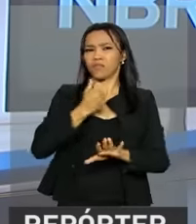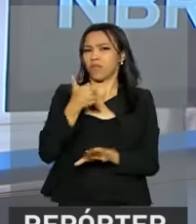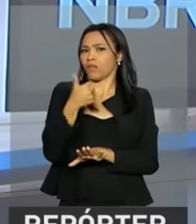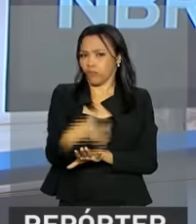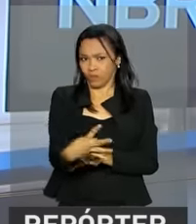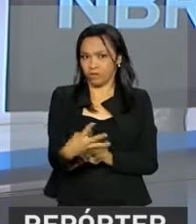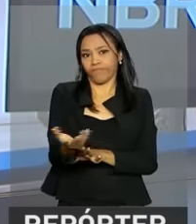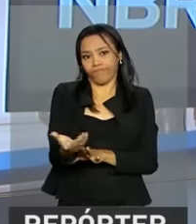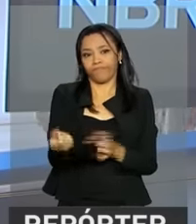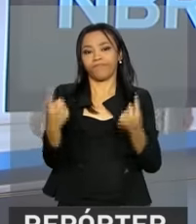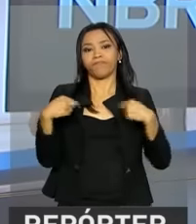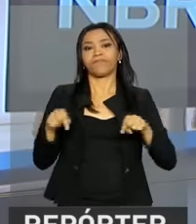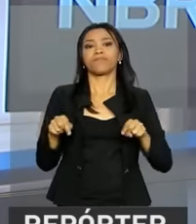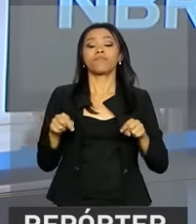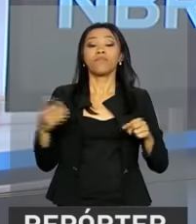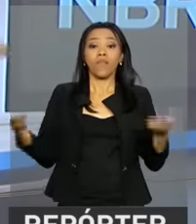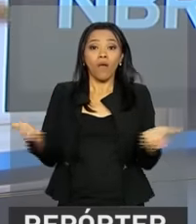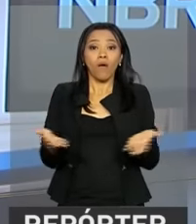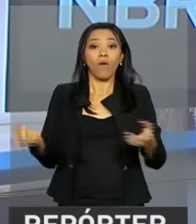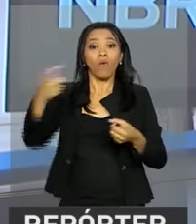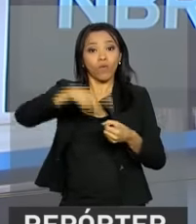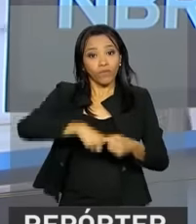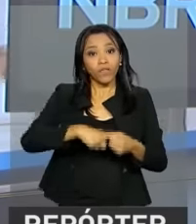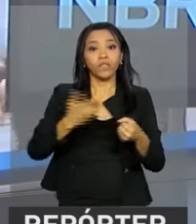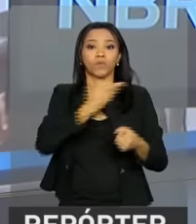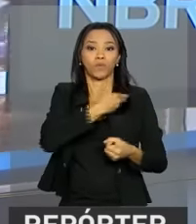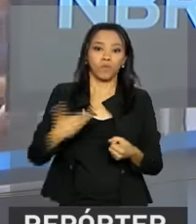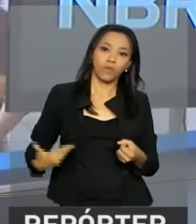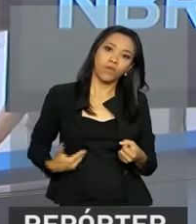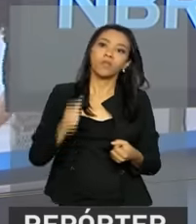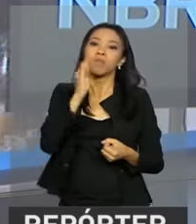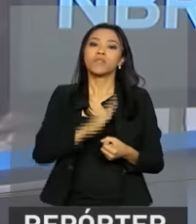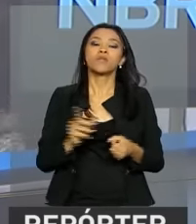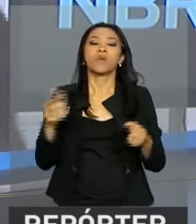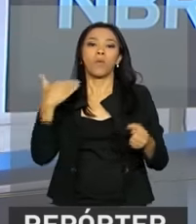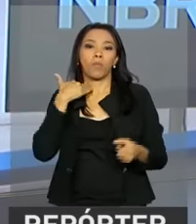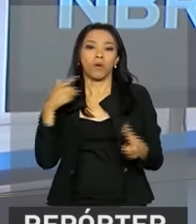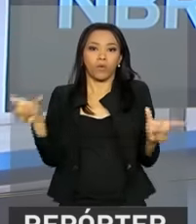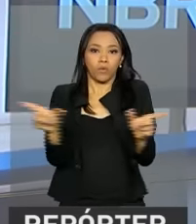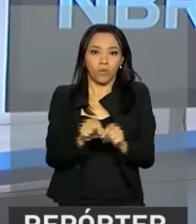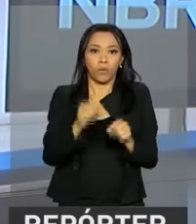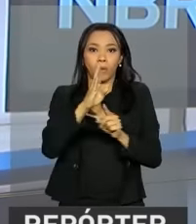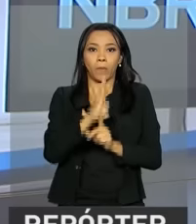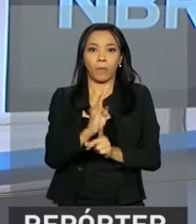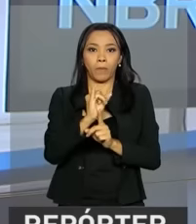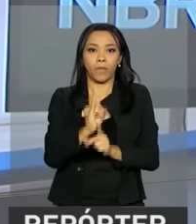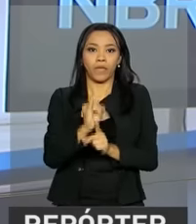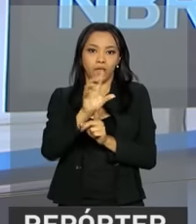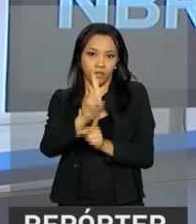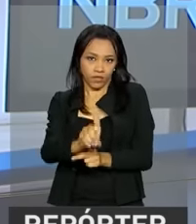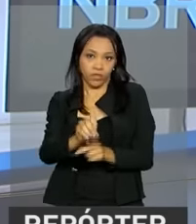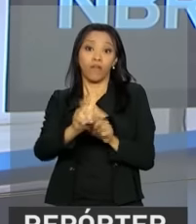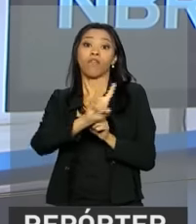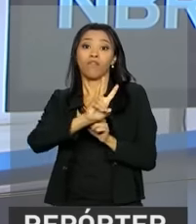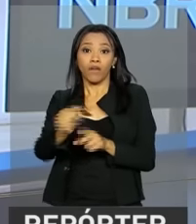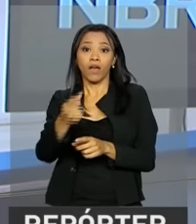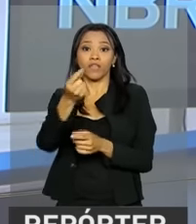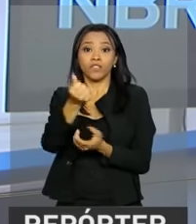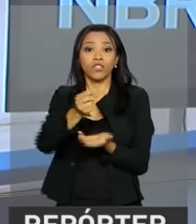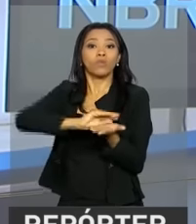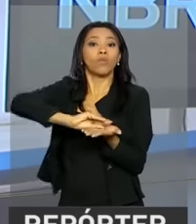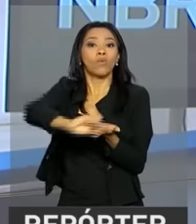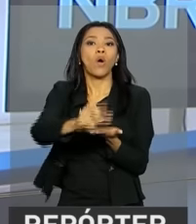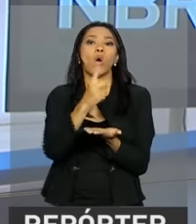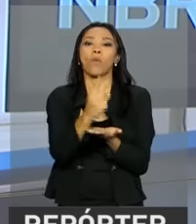convênio do governo brasileiro com o bid que é o banco interamericano de desenvolvimento vai injetar 1